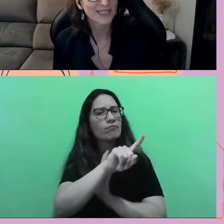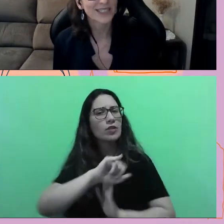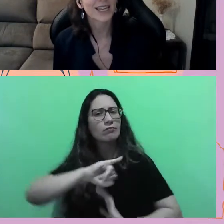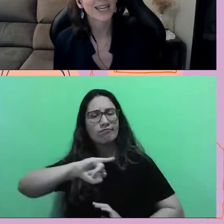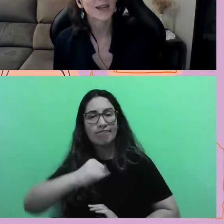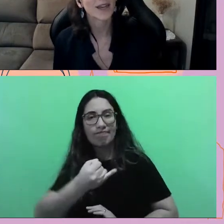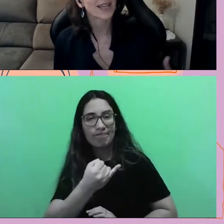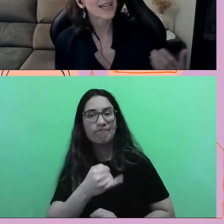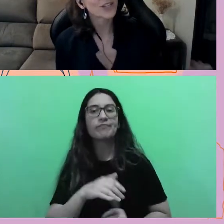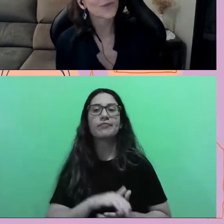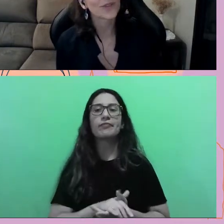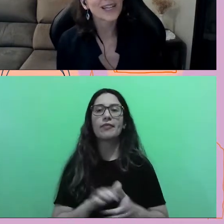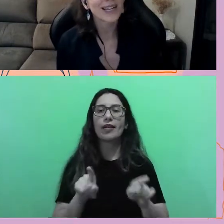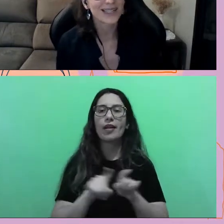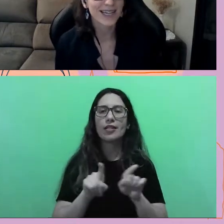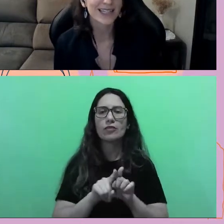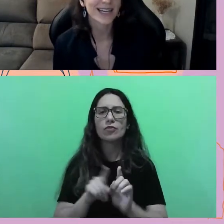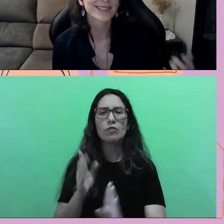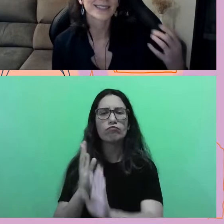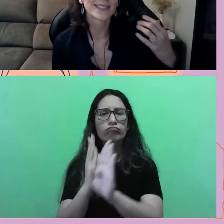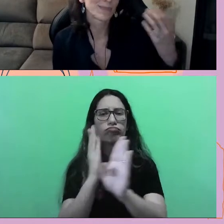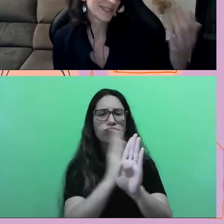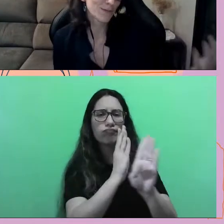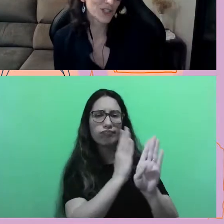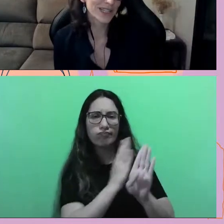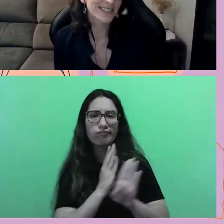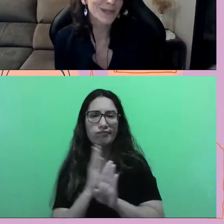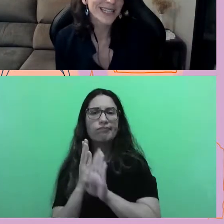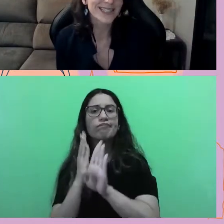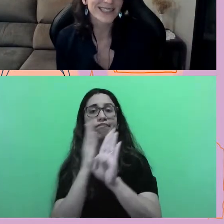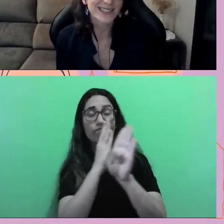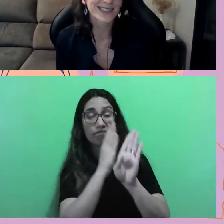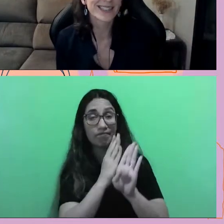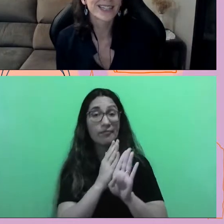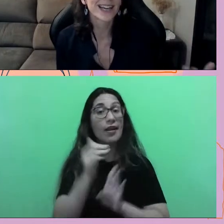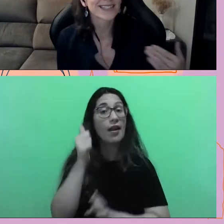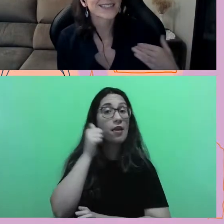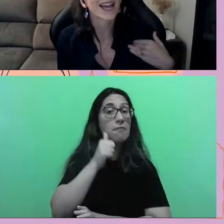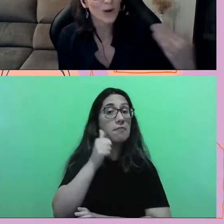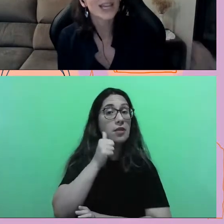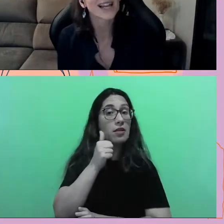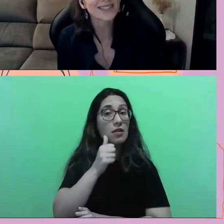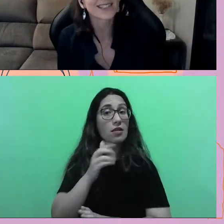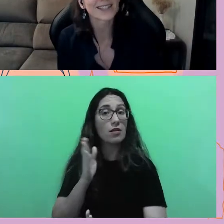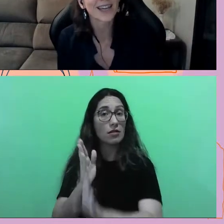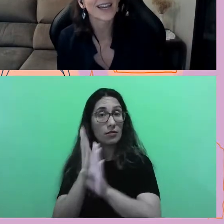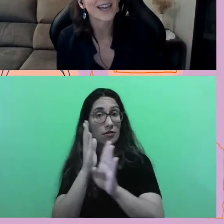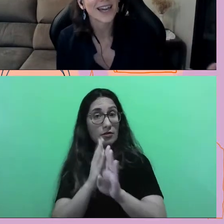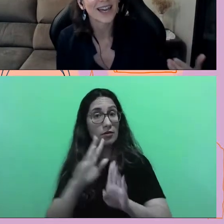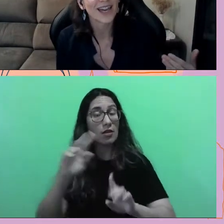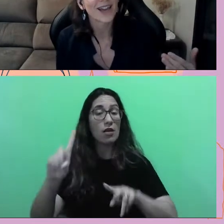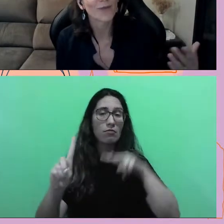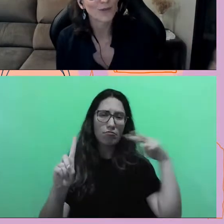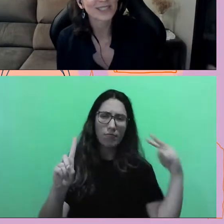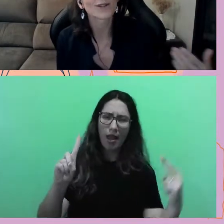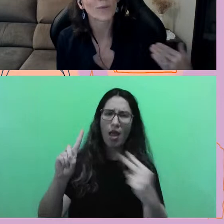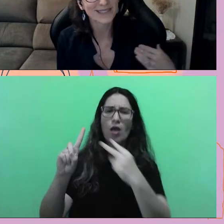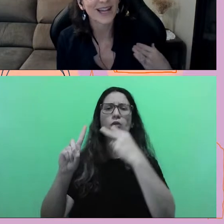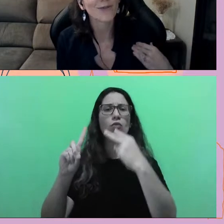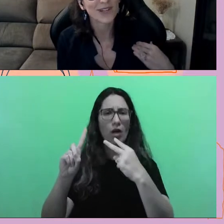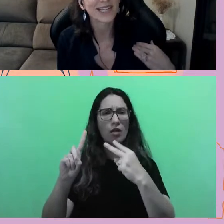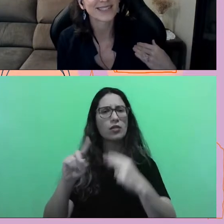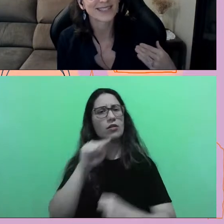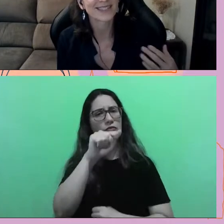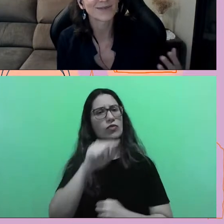se você identifica, né, especialmente nas meninas, assim, que elas reconhecem, né, você como